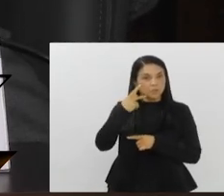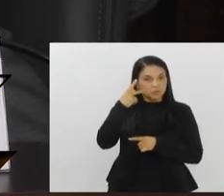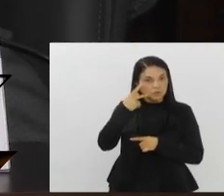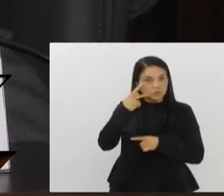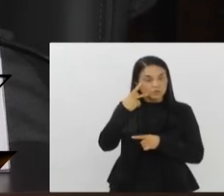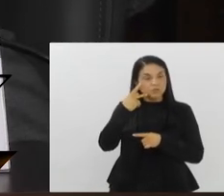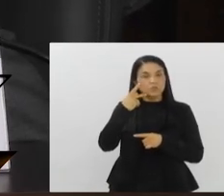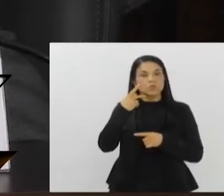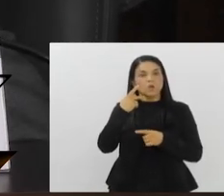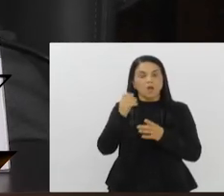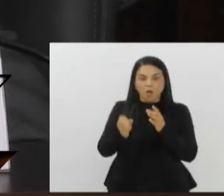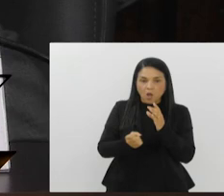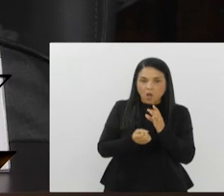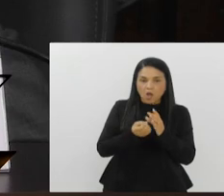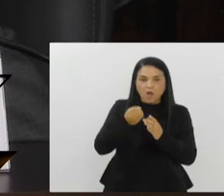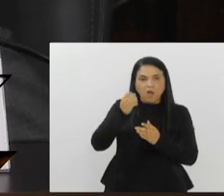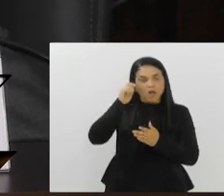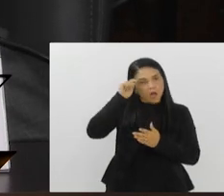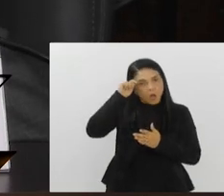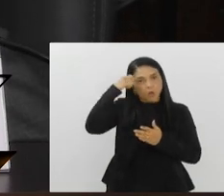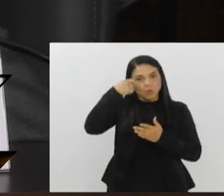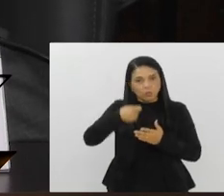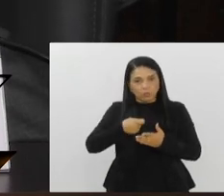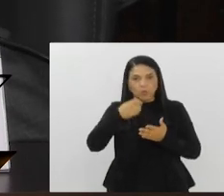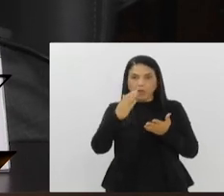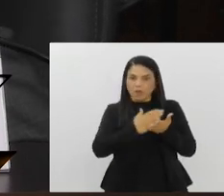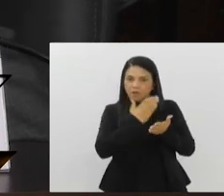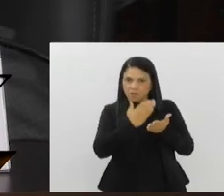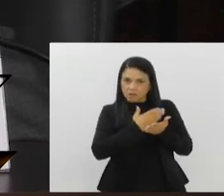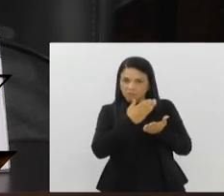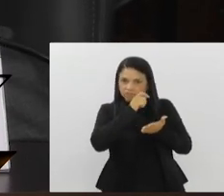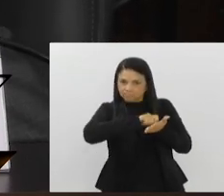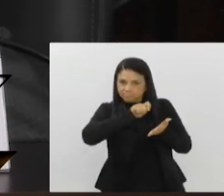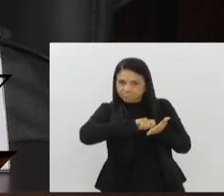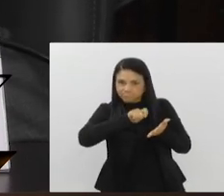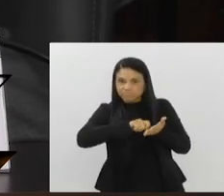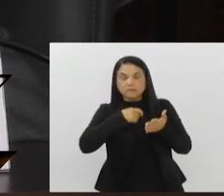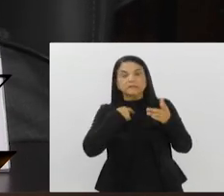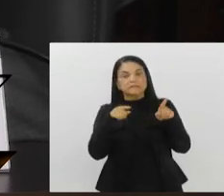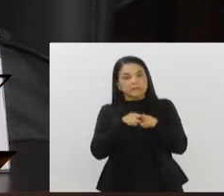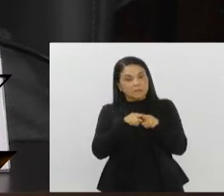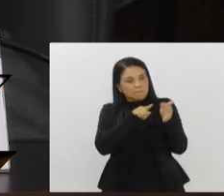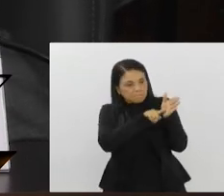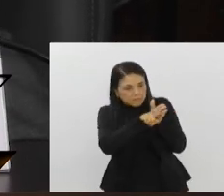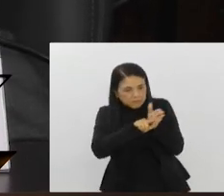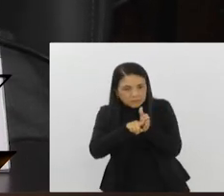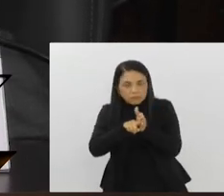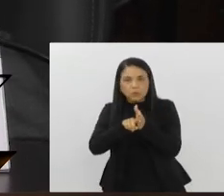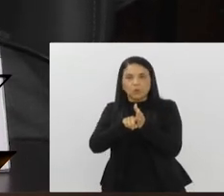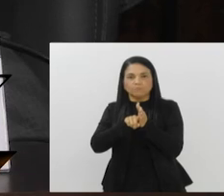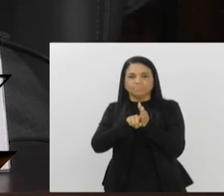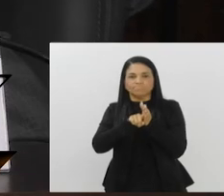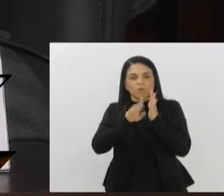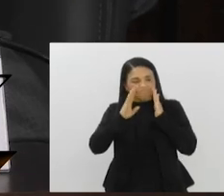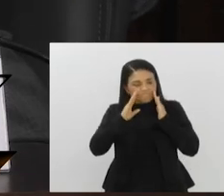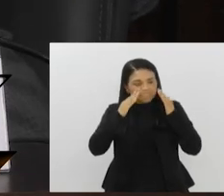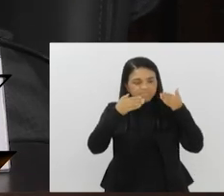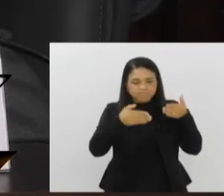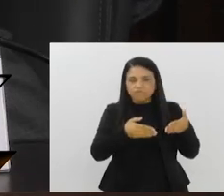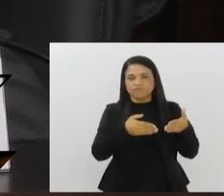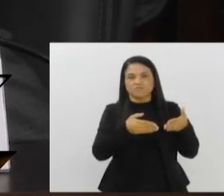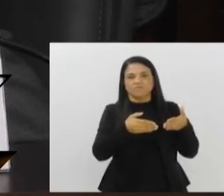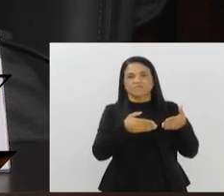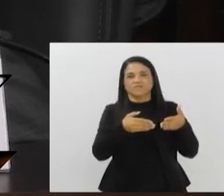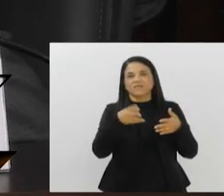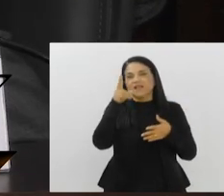livros e também um grande pesquisador e é nessa vertente que eu gostaria de fazer a lembrança da